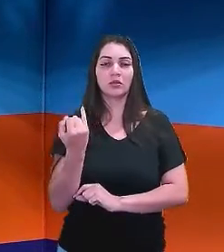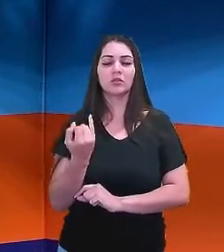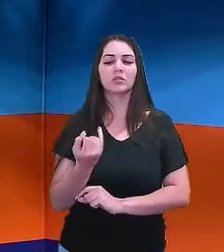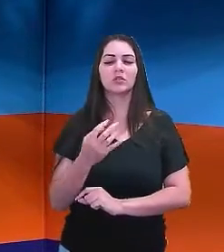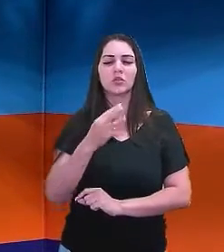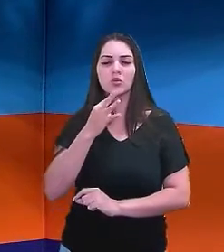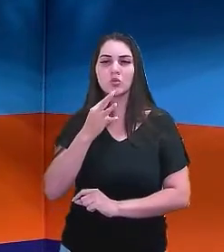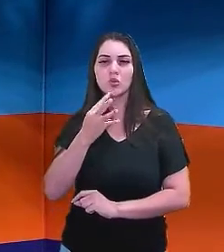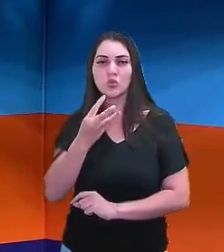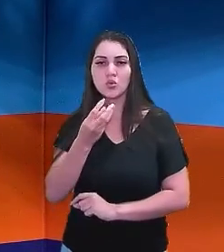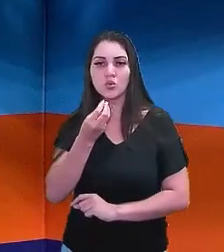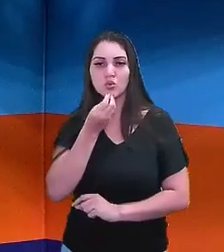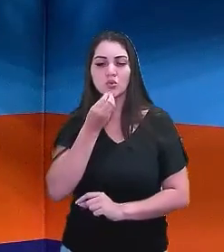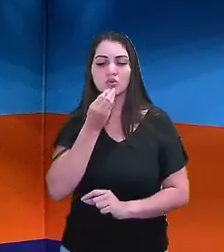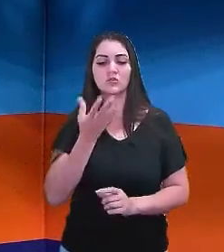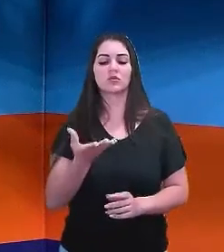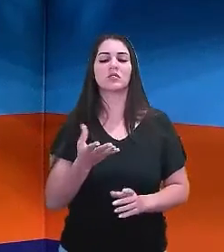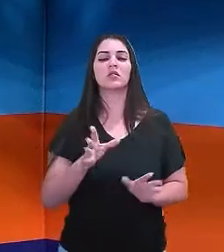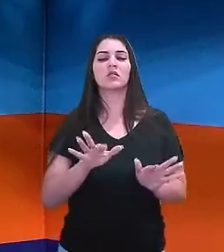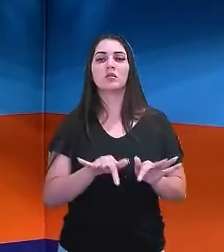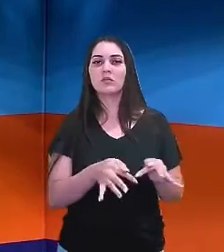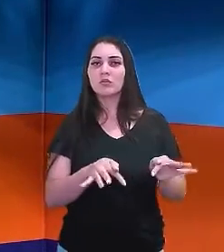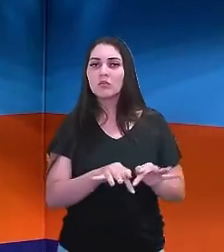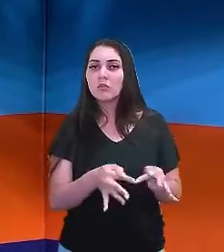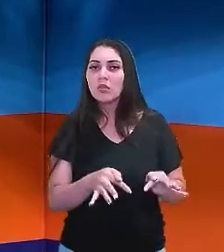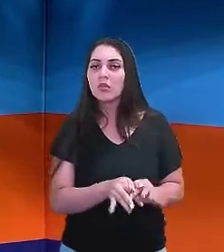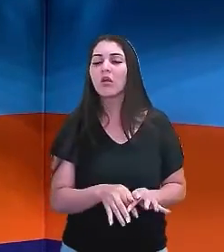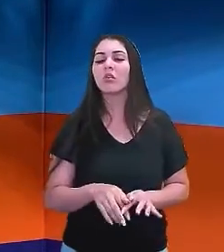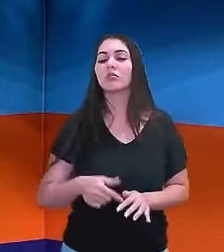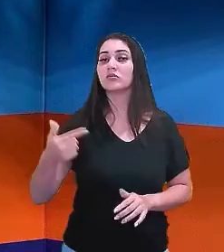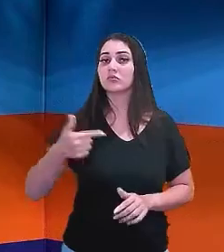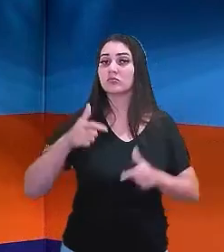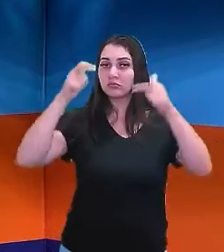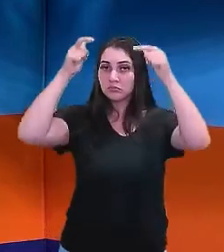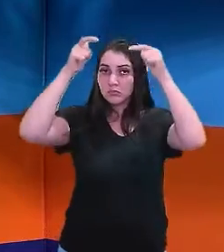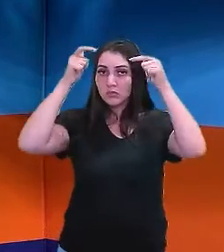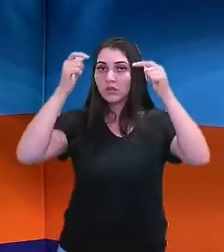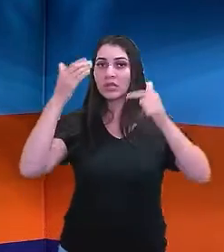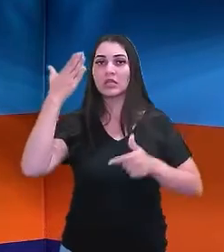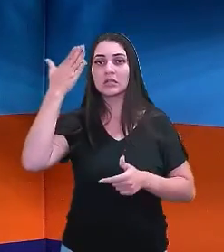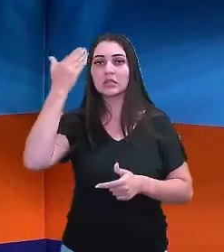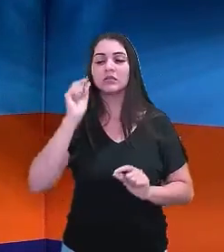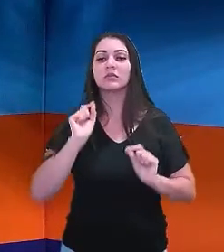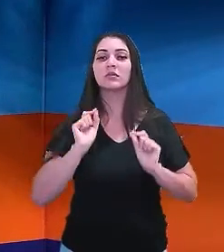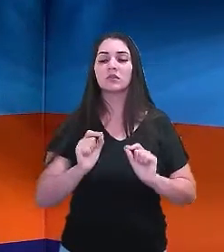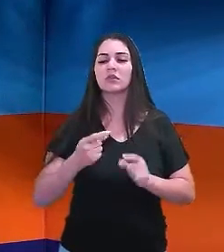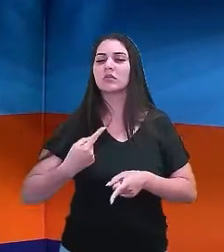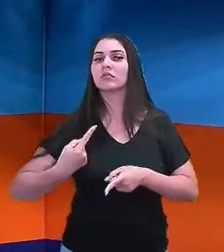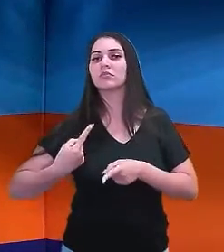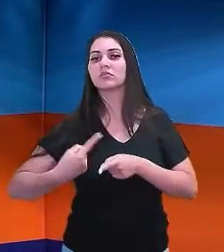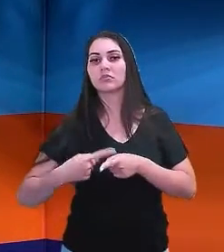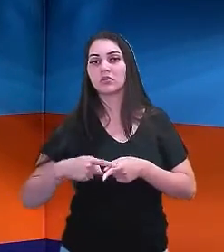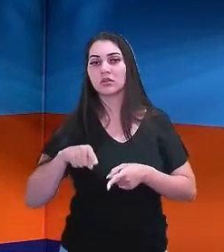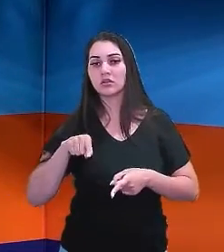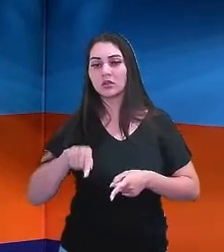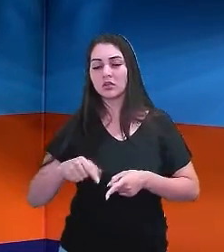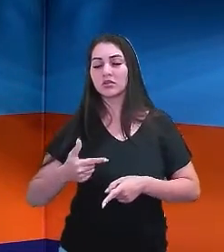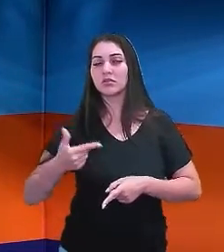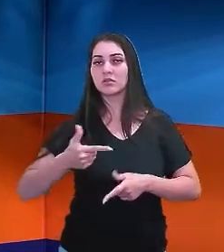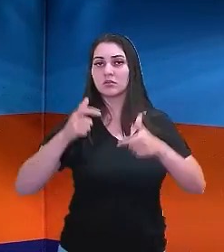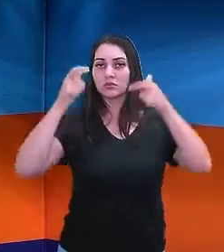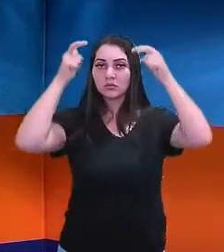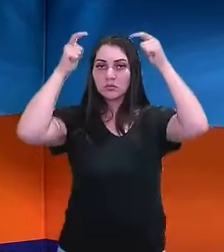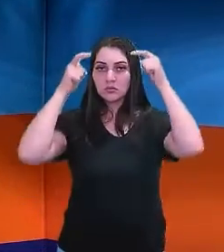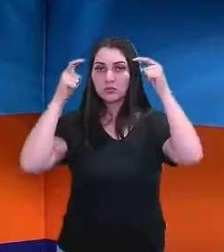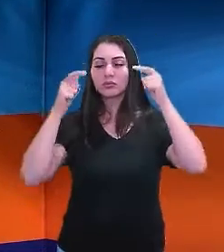os pormenores desse segundo reinado para saber por que esse segundo